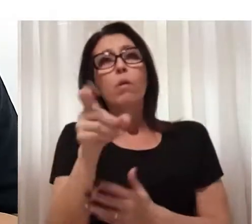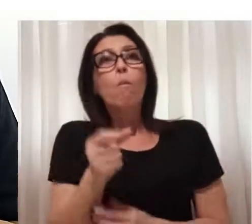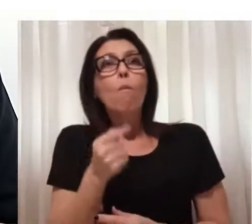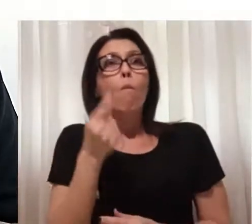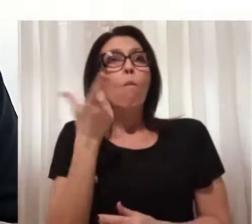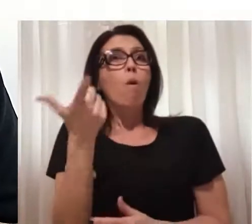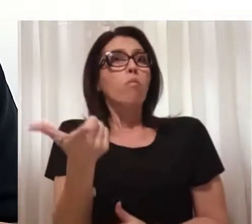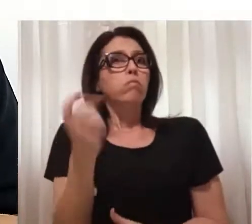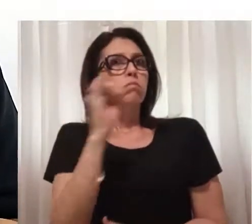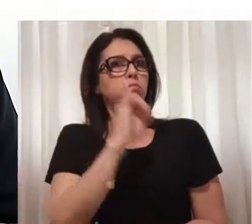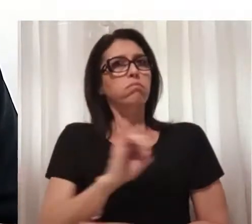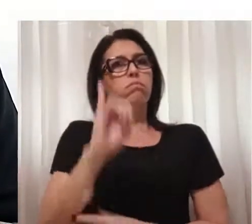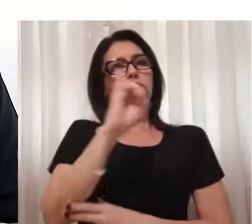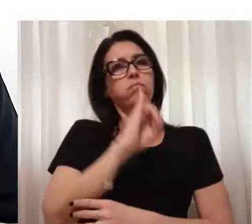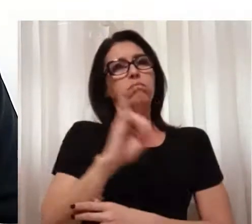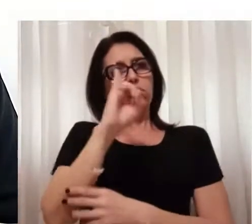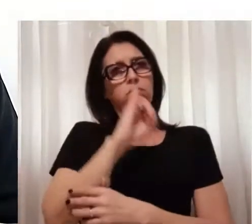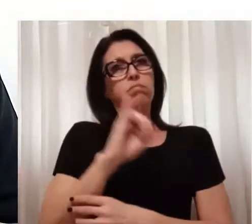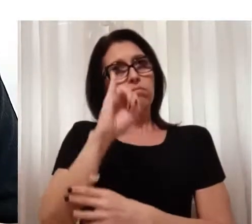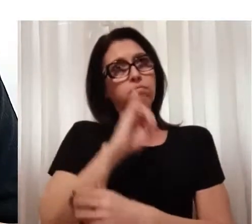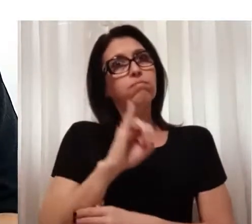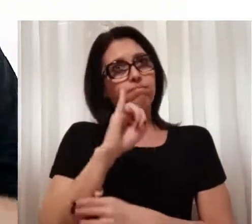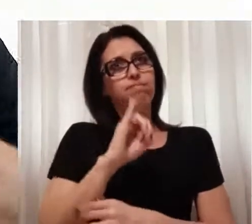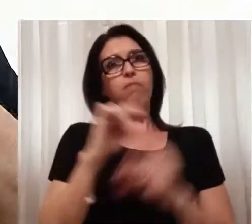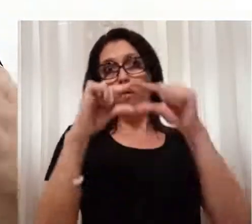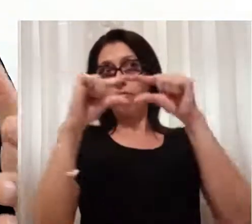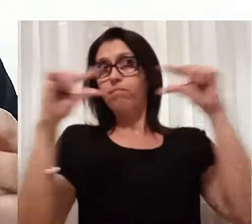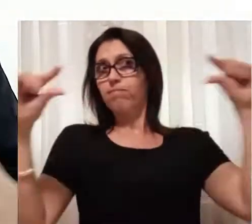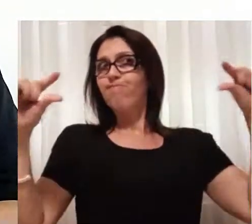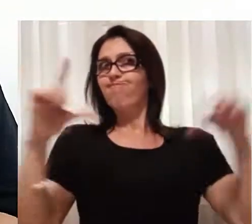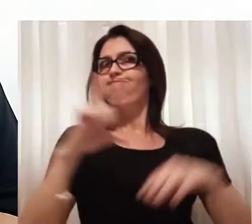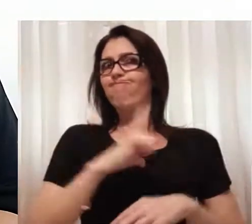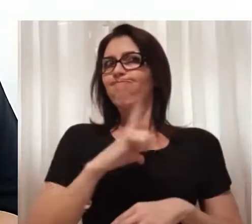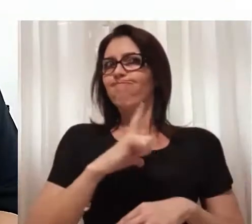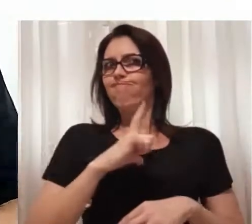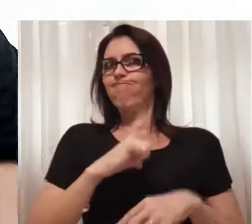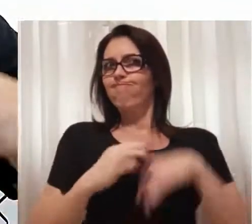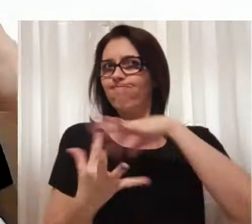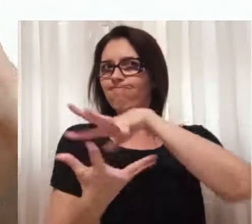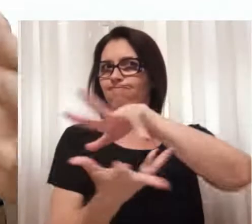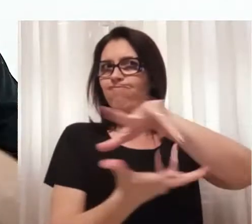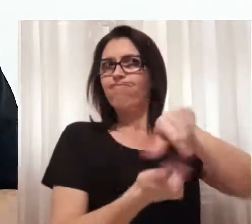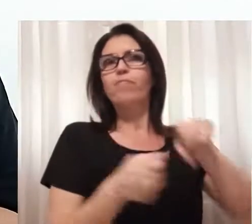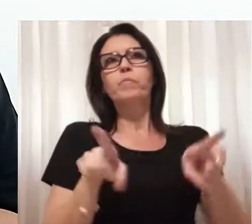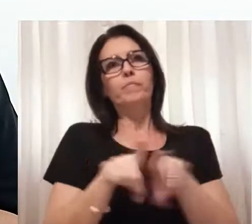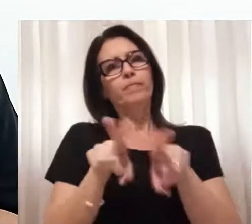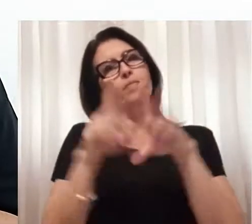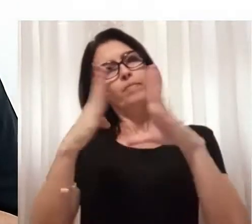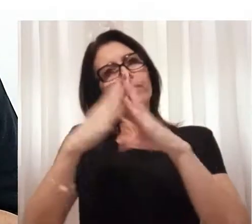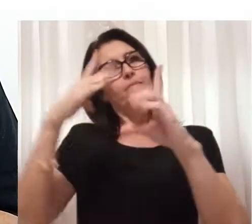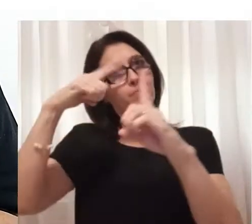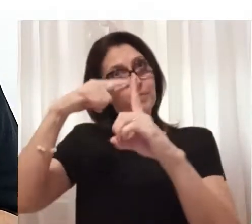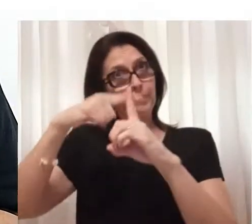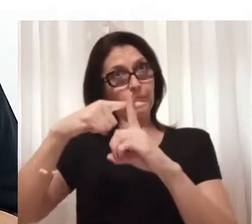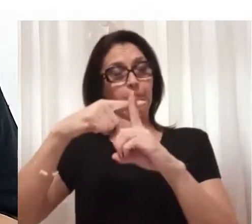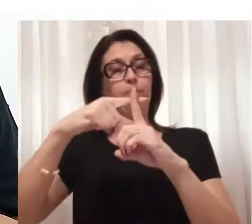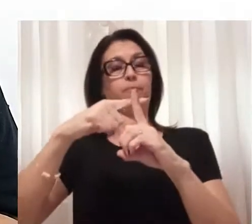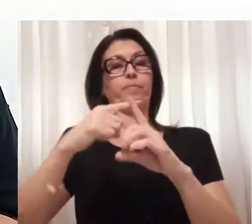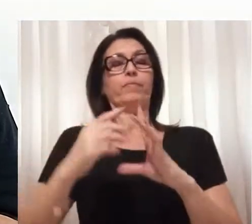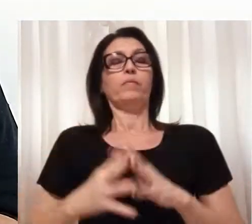a importância que essas palavras tiveram para o mundo, não só para a igreja, mas para o mundo todo?